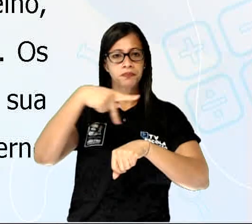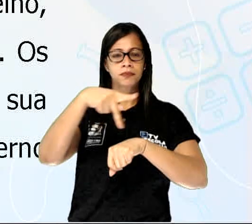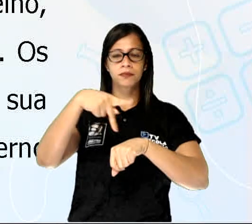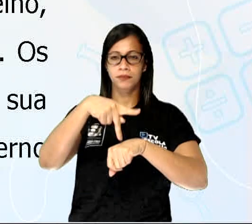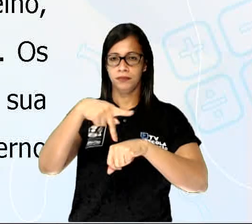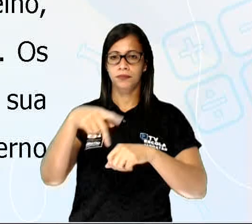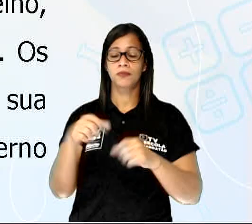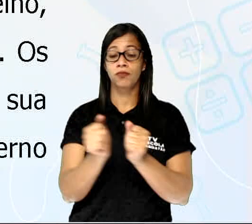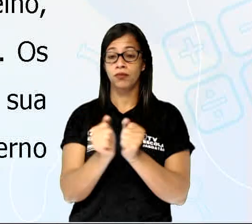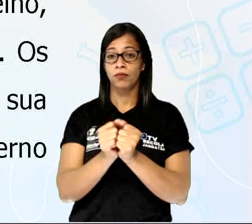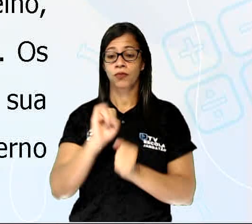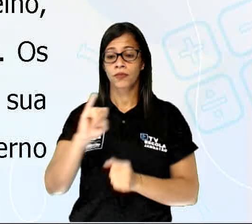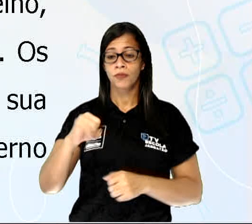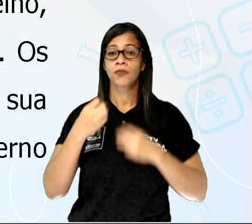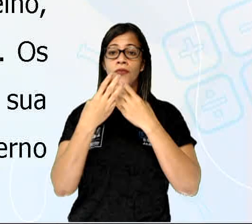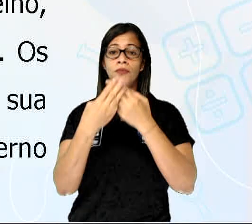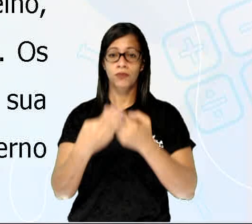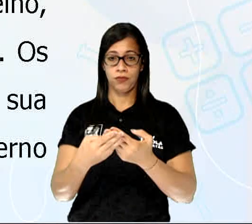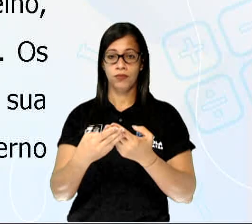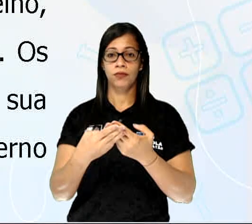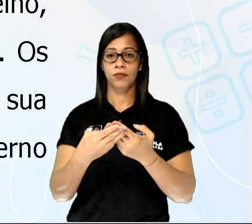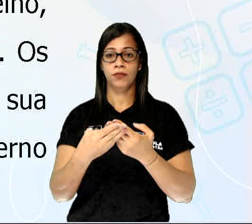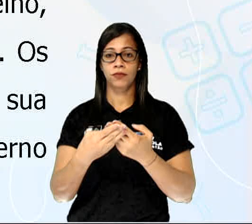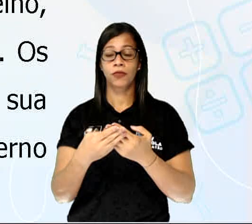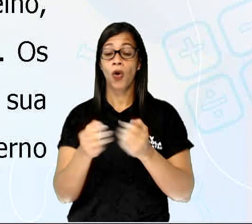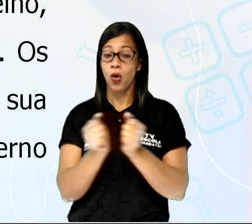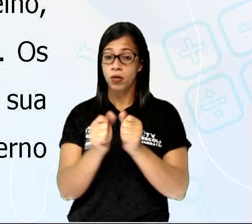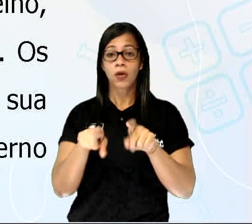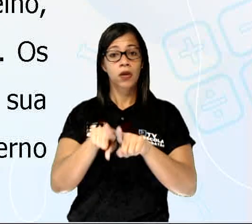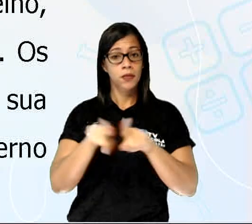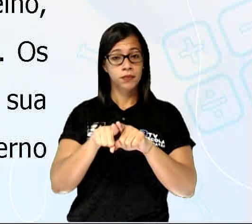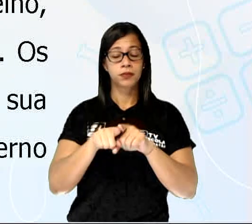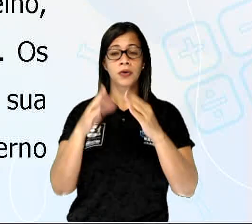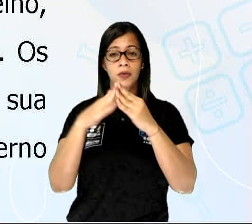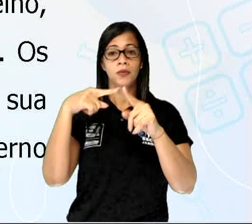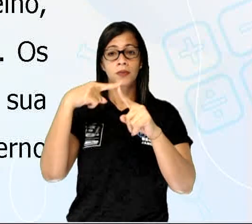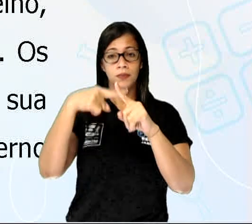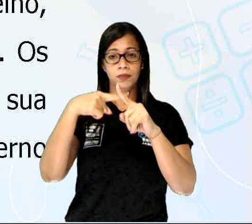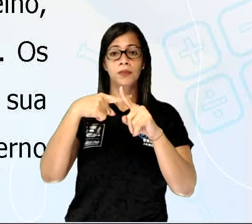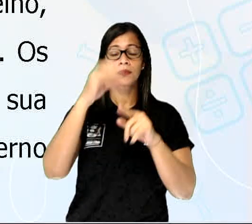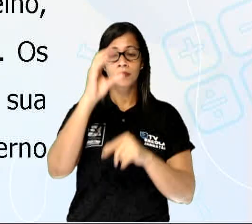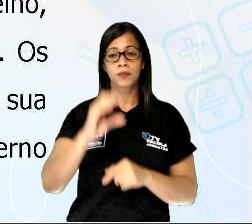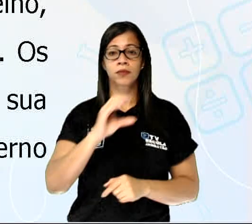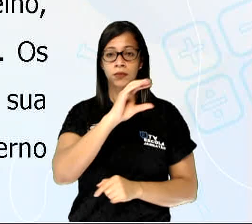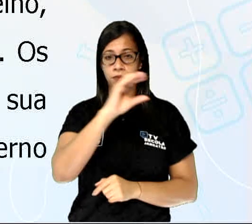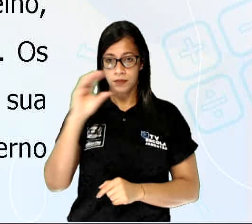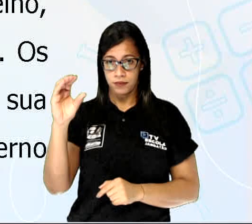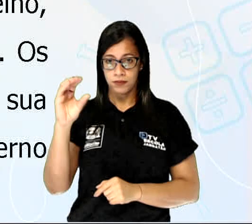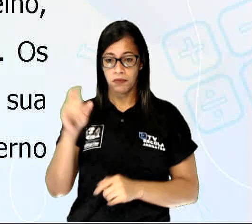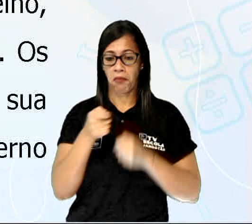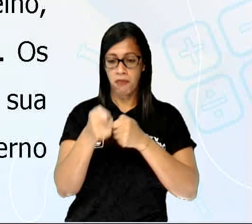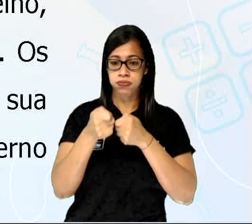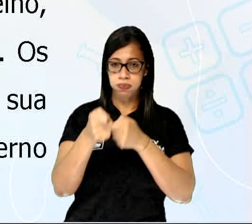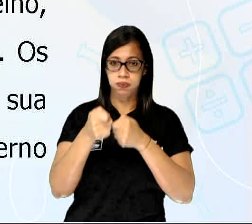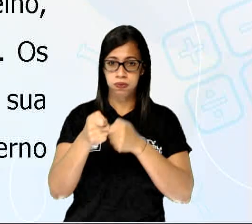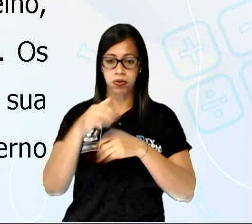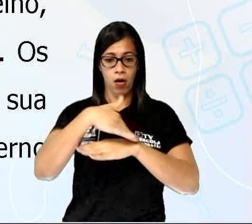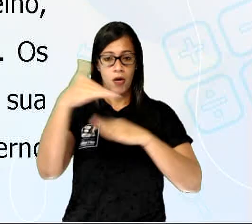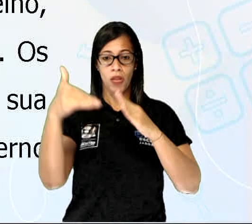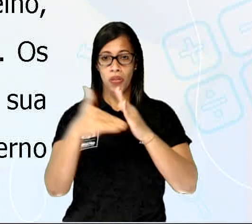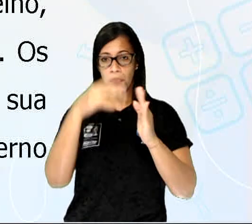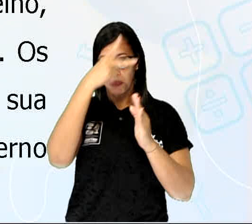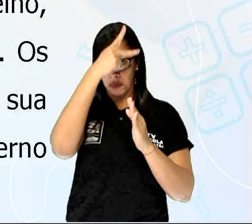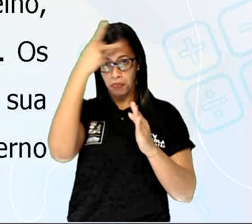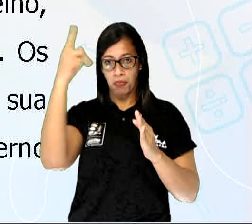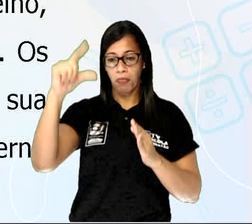radicalização da Igreja Católica com a Contra-Reforma, que passou a perseguir todas as diferenças, todos os grupos minoritários e diferentes. Pois bem,